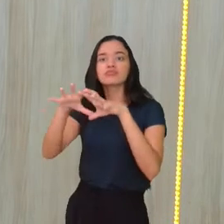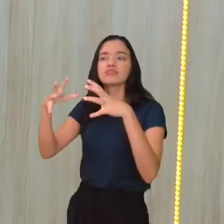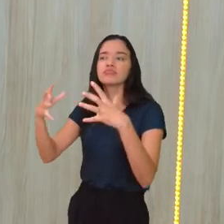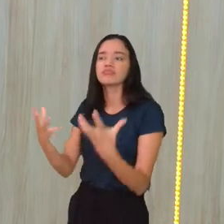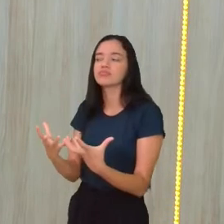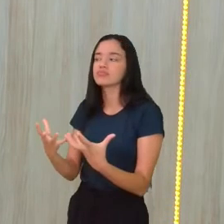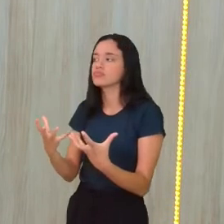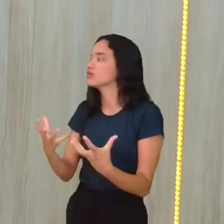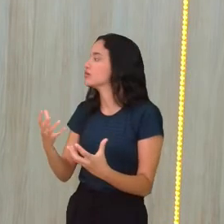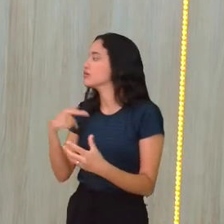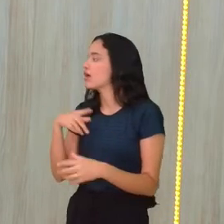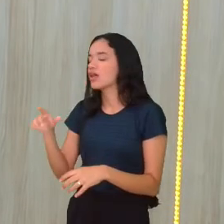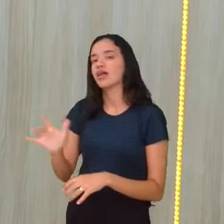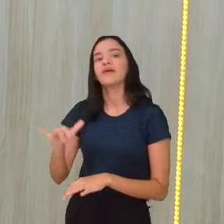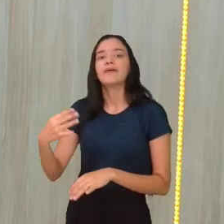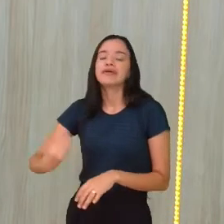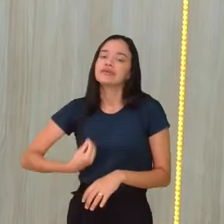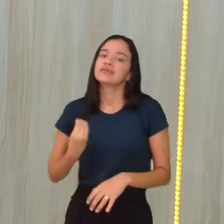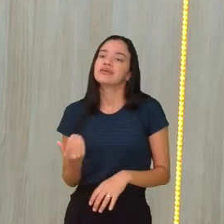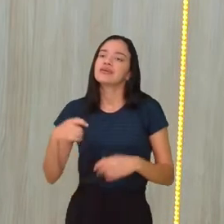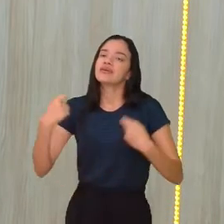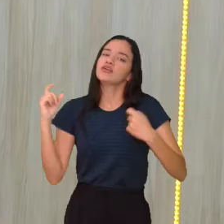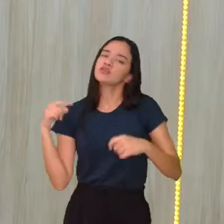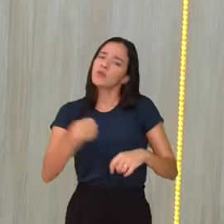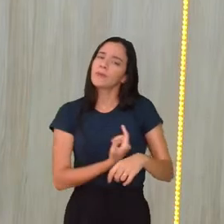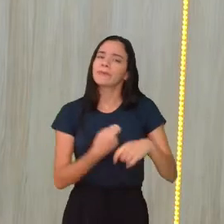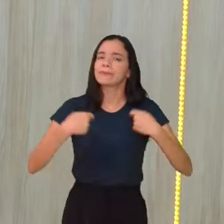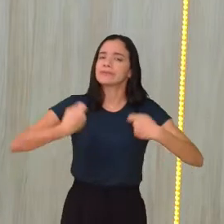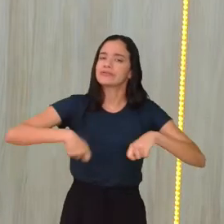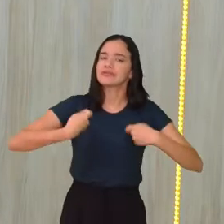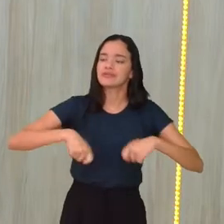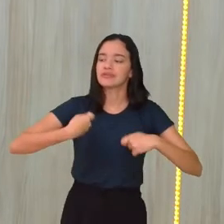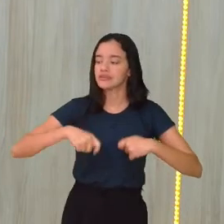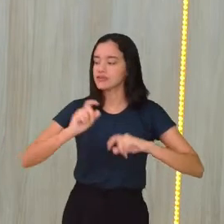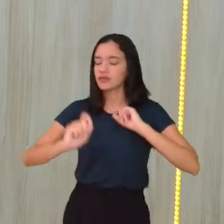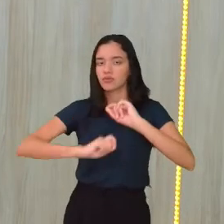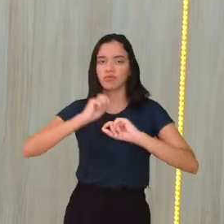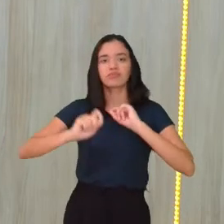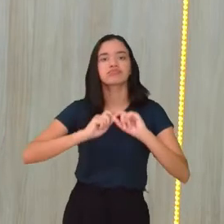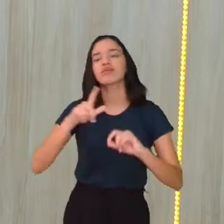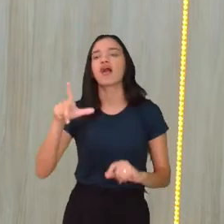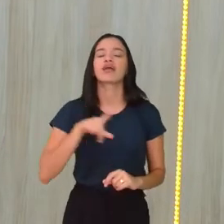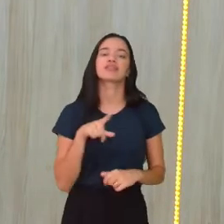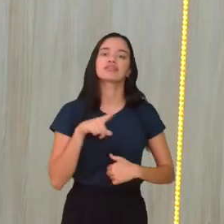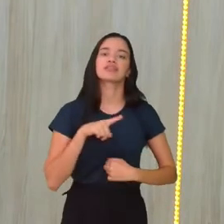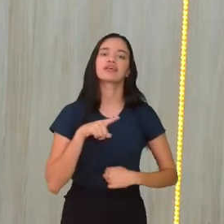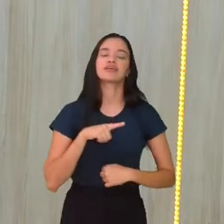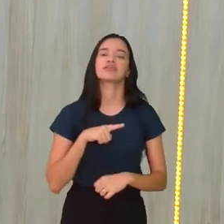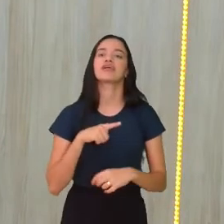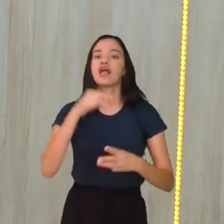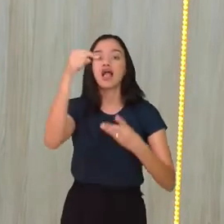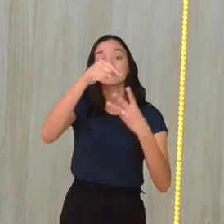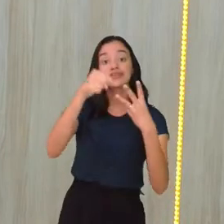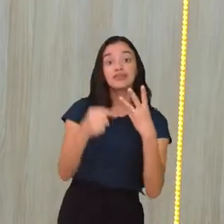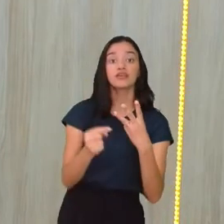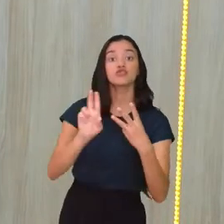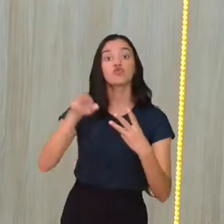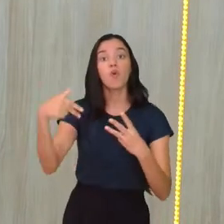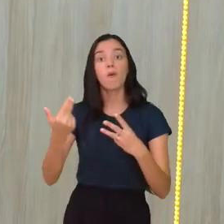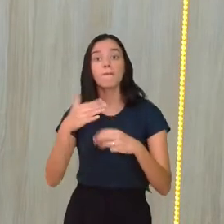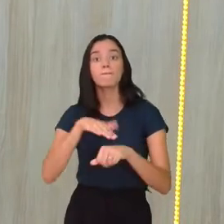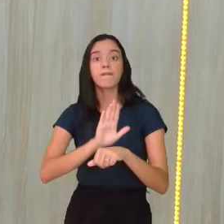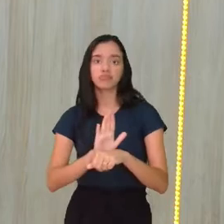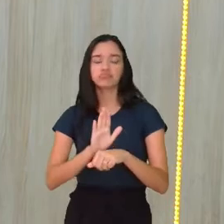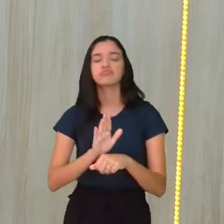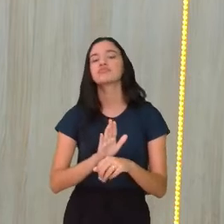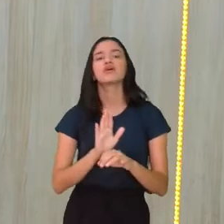para as confederações existirem, né? A gente precisa ter aí 3 ou mais